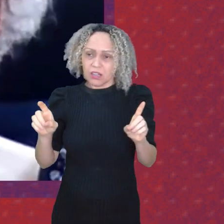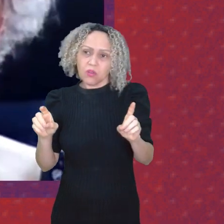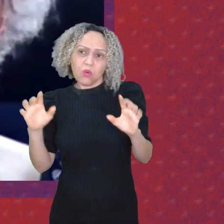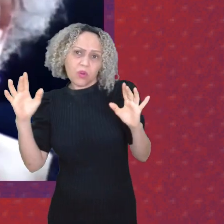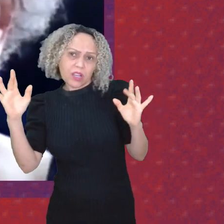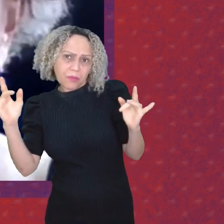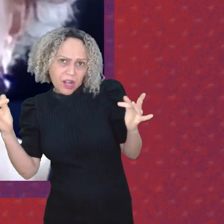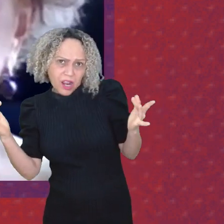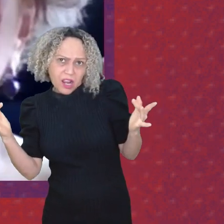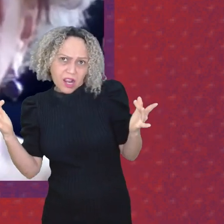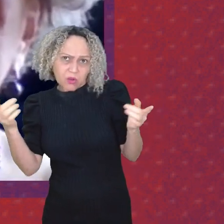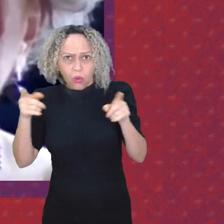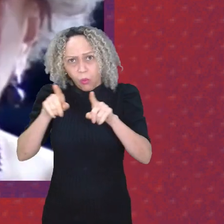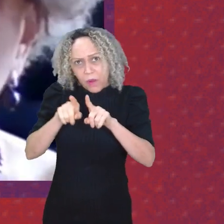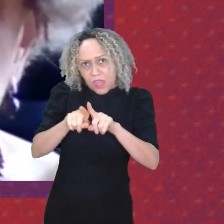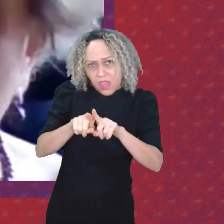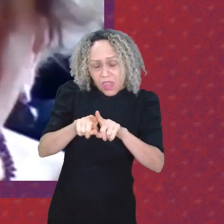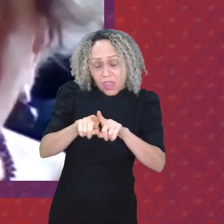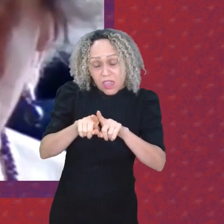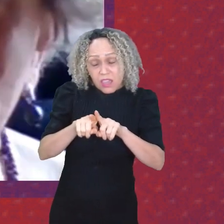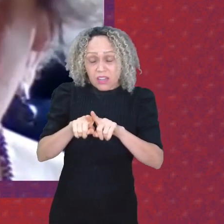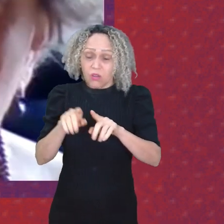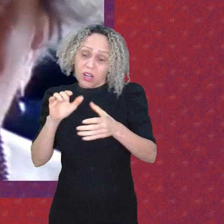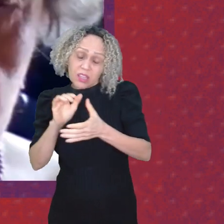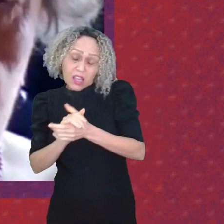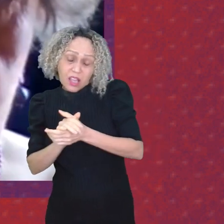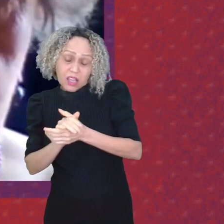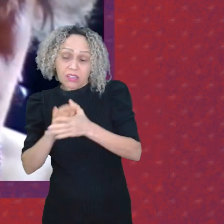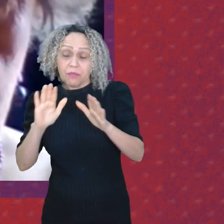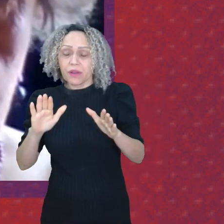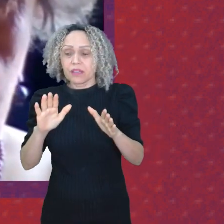companheiros, entre casal.